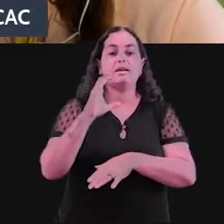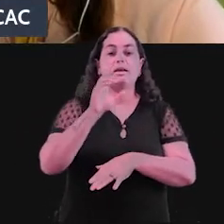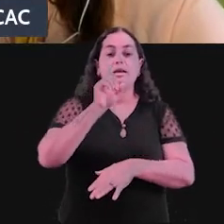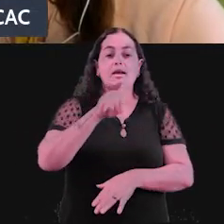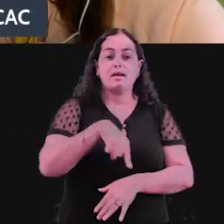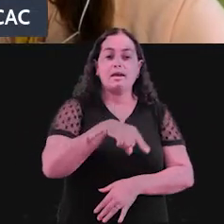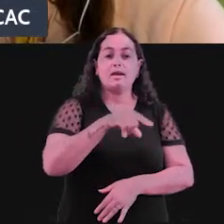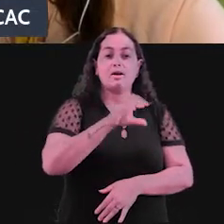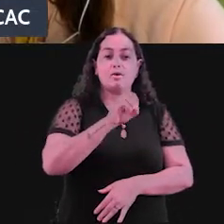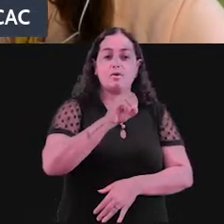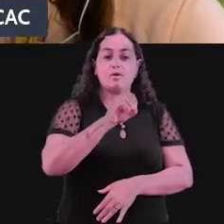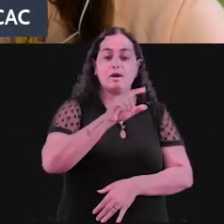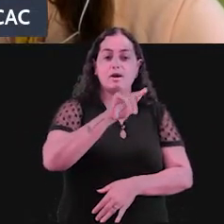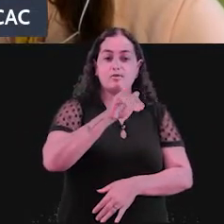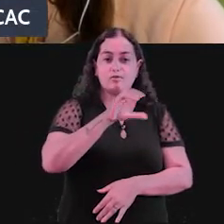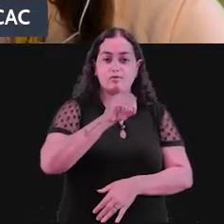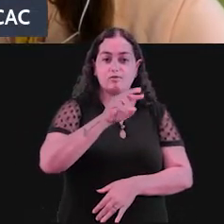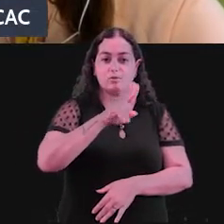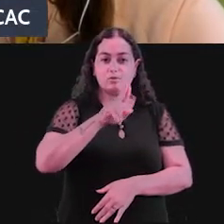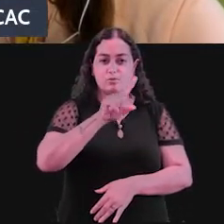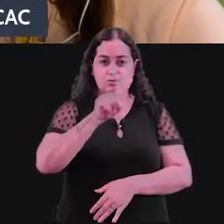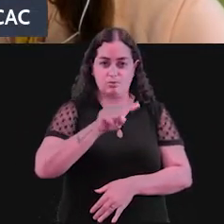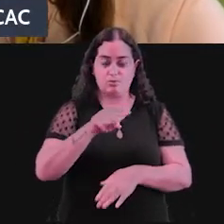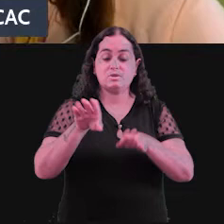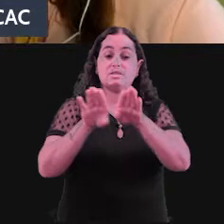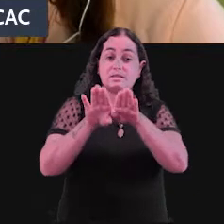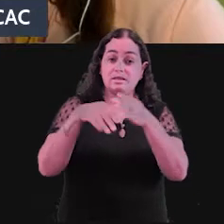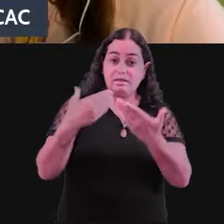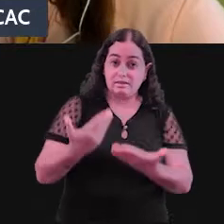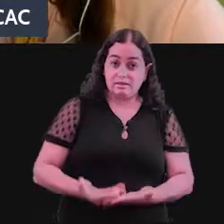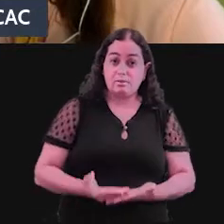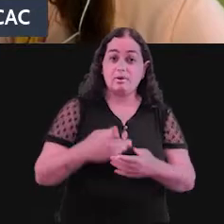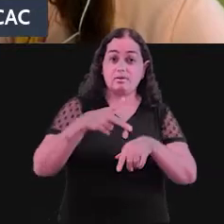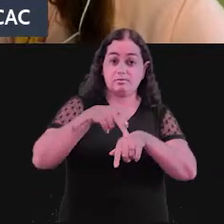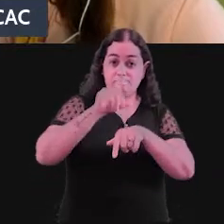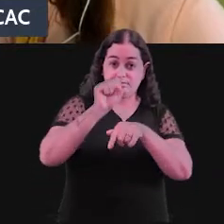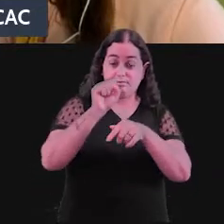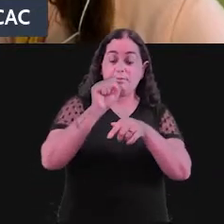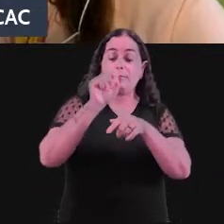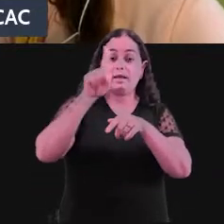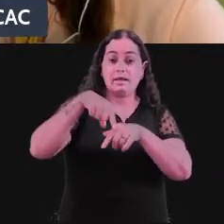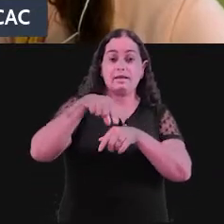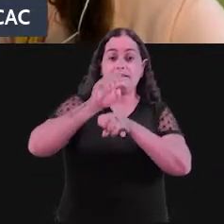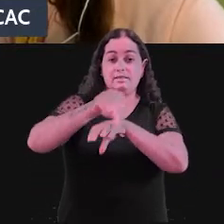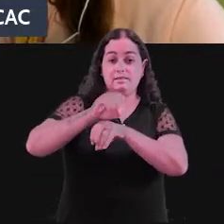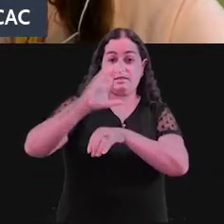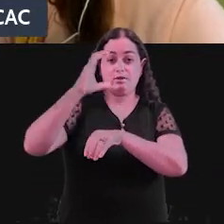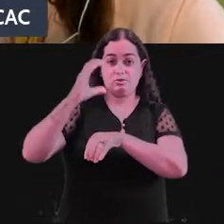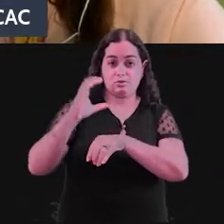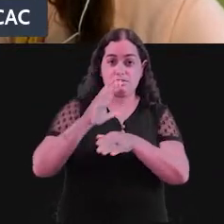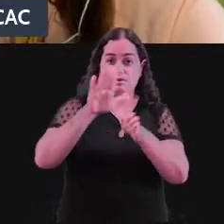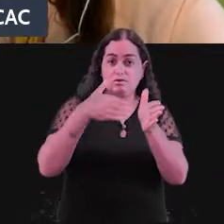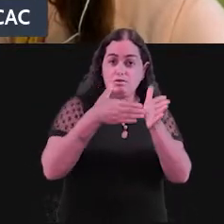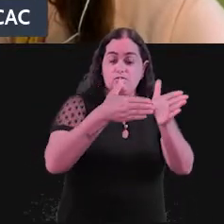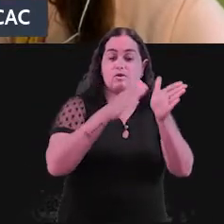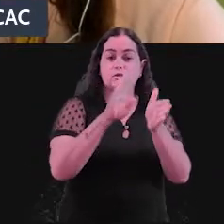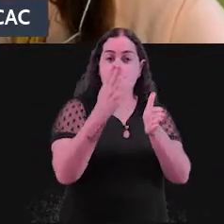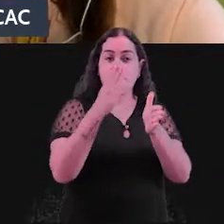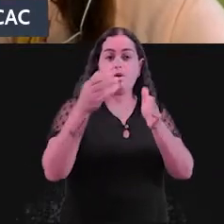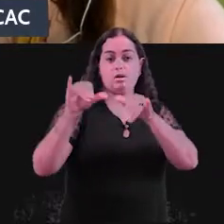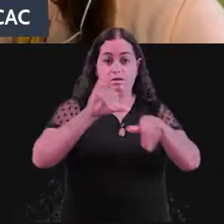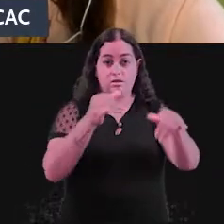Fundação Instituto Oswaldo Cruz, a Fiocruz, e também da especialização em Ensino de Ciências, ênfase